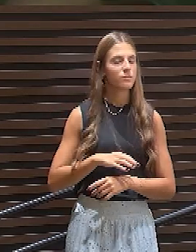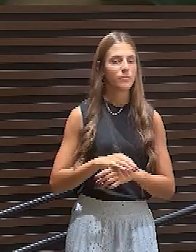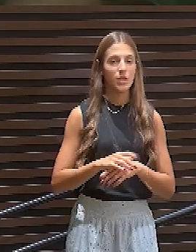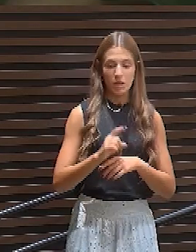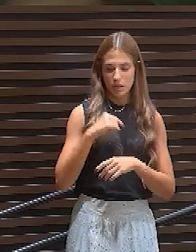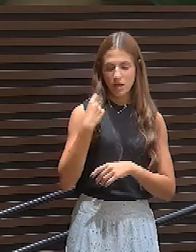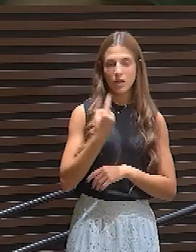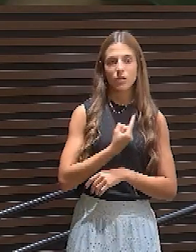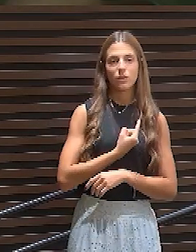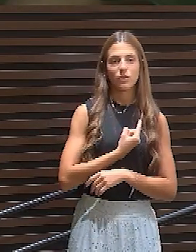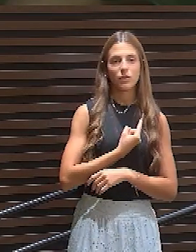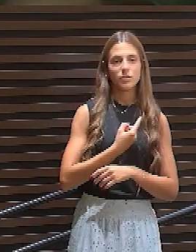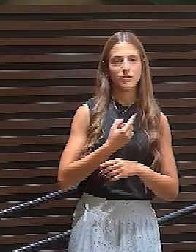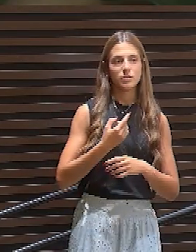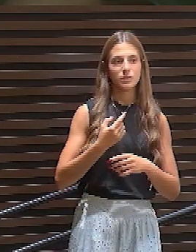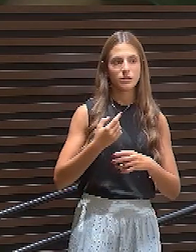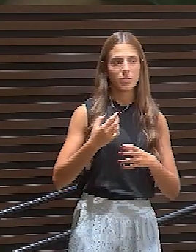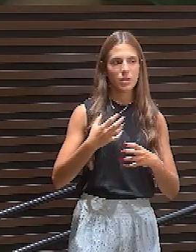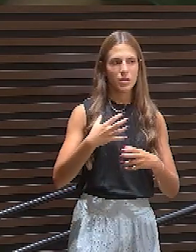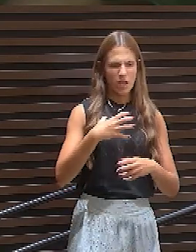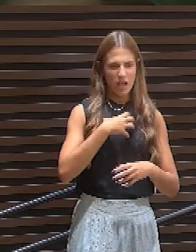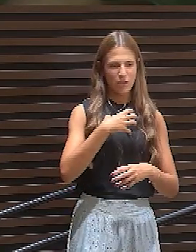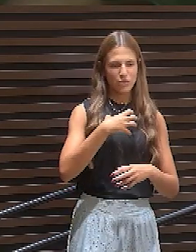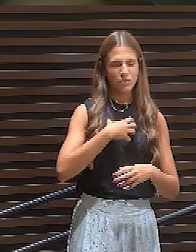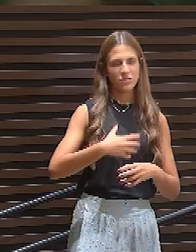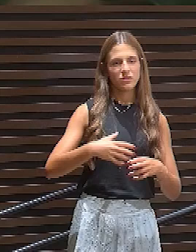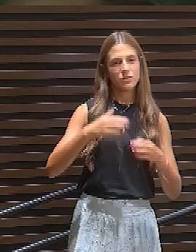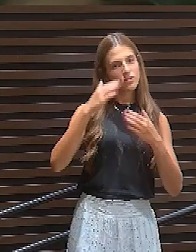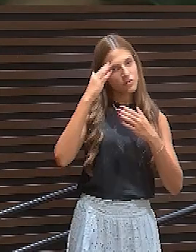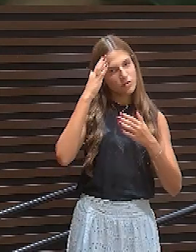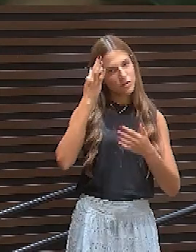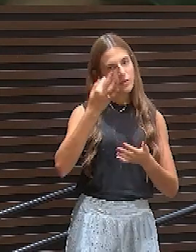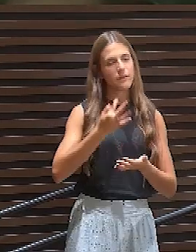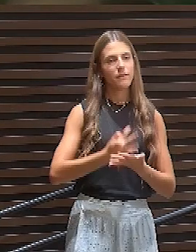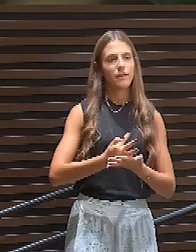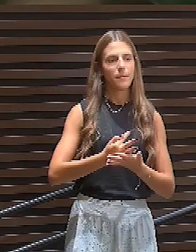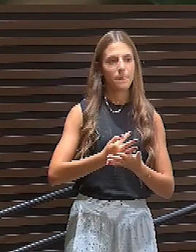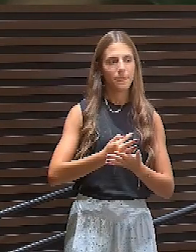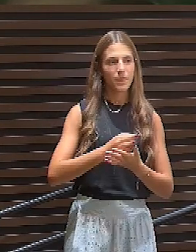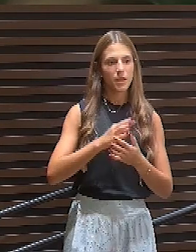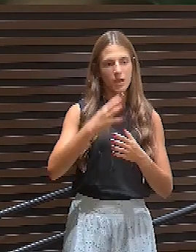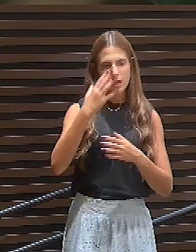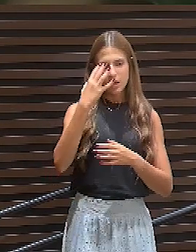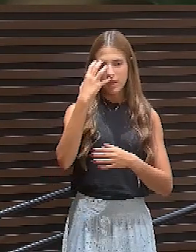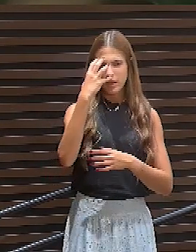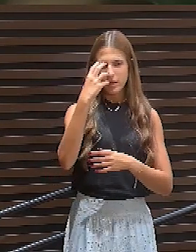Nossas ações de fé influenciam aquele ao nosso redor.